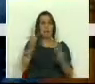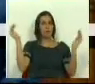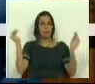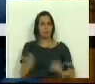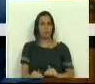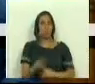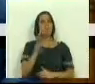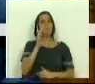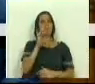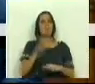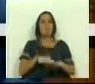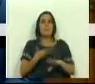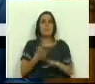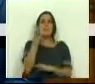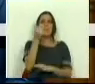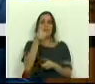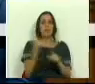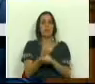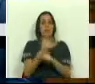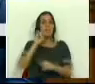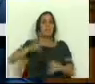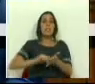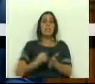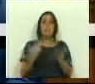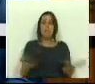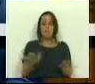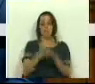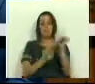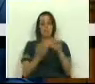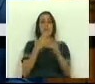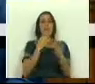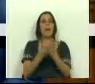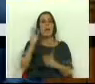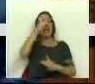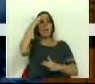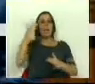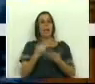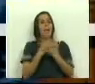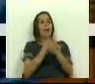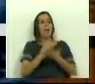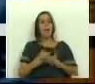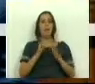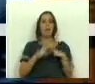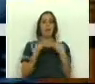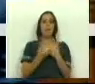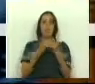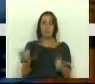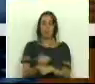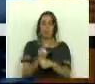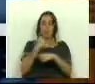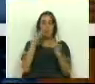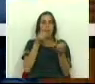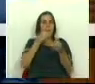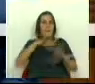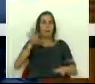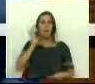veem aumentar o preço dos bens essenciais, aumentam as dificuldades de acesso aos apoios sociais, os serviços públicos